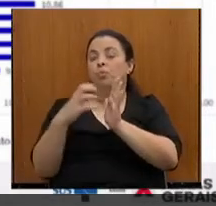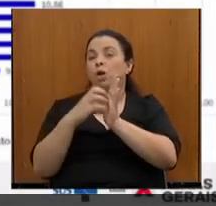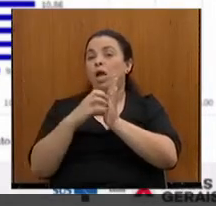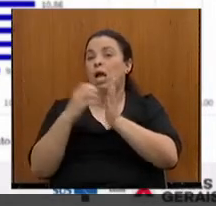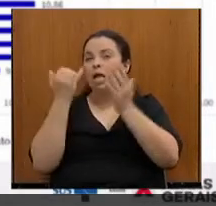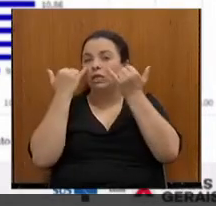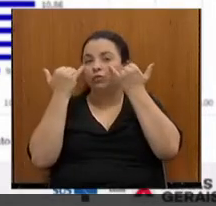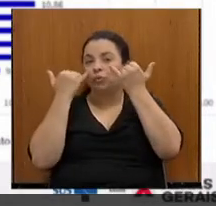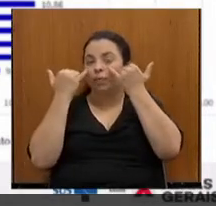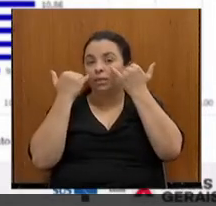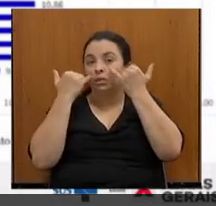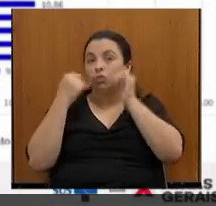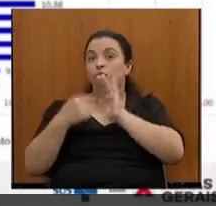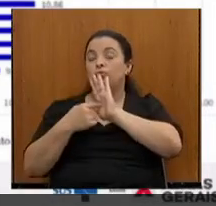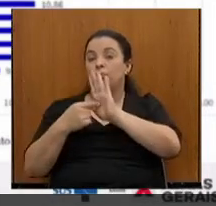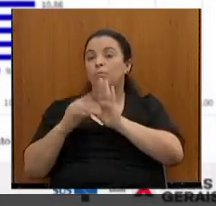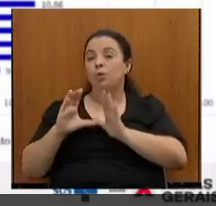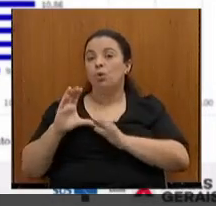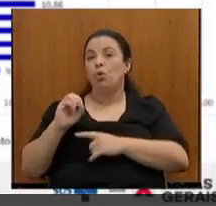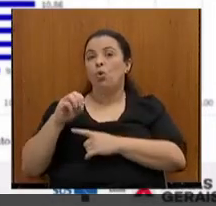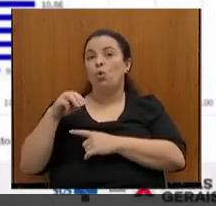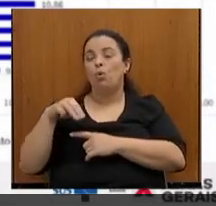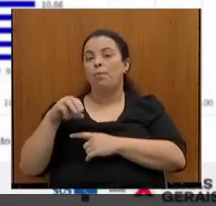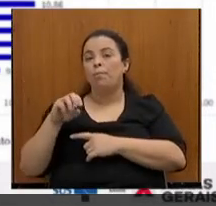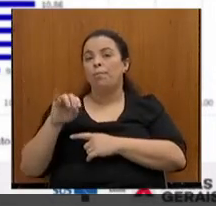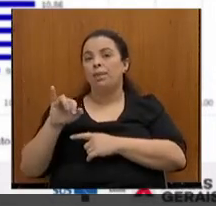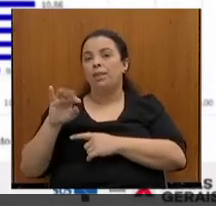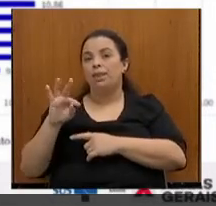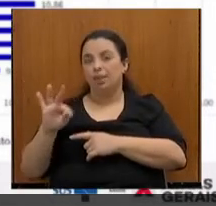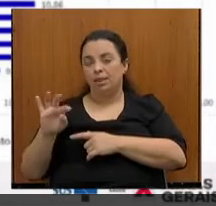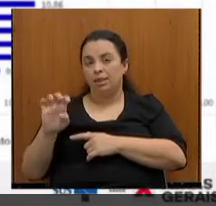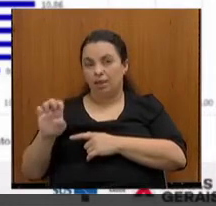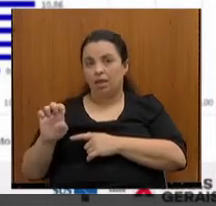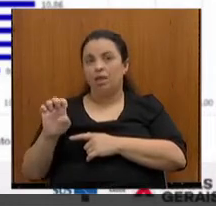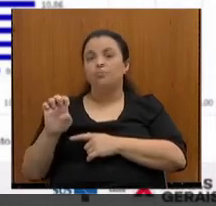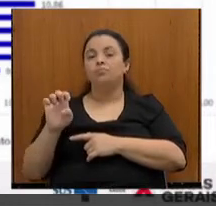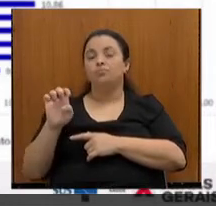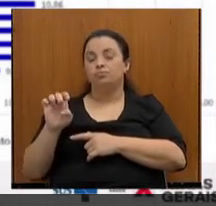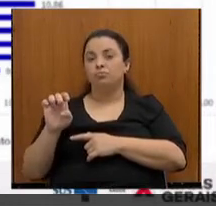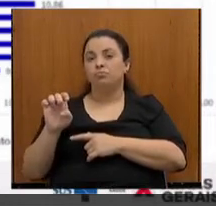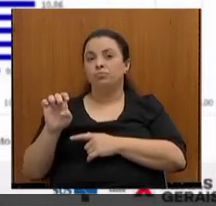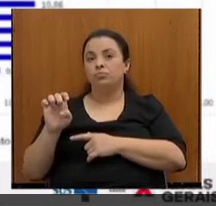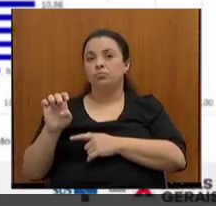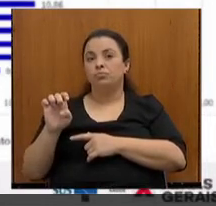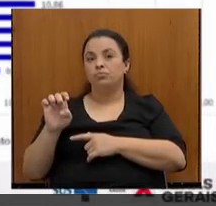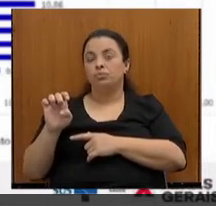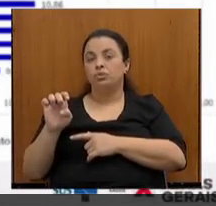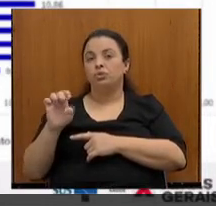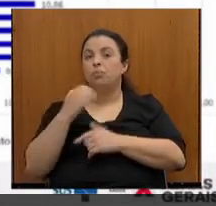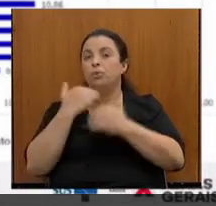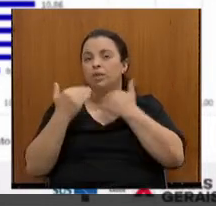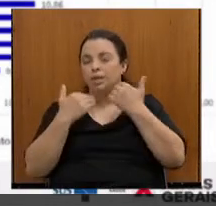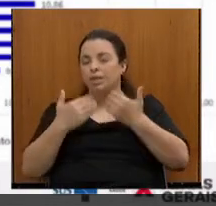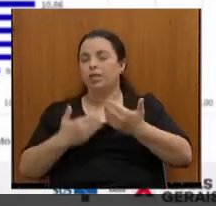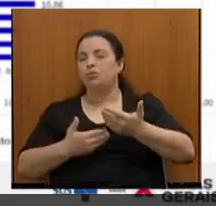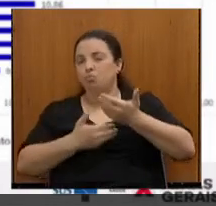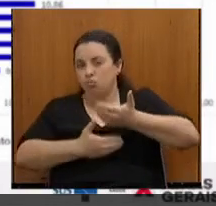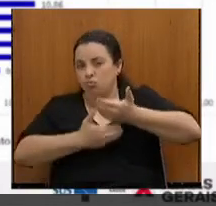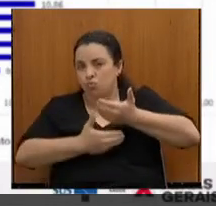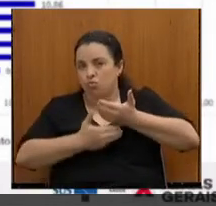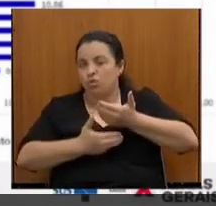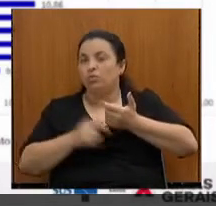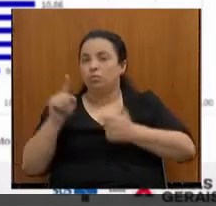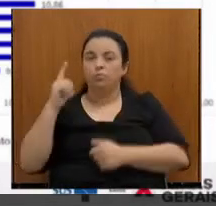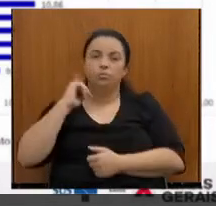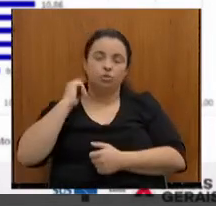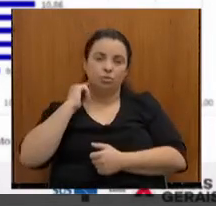de Mortalidade Materna, Infantil e Fetal de Minas Gerais. A presidente desse comitê, a doutora Regina Guiar, inclusive, está nos acompanhando,